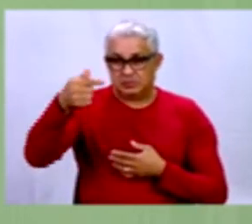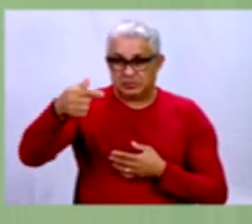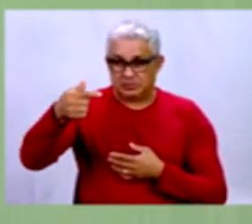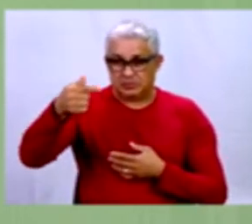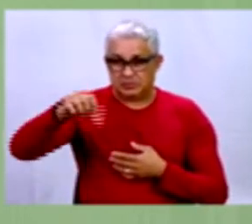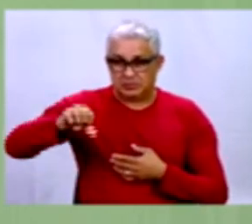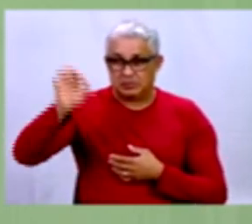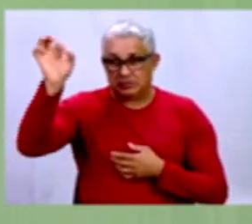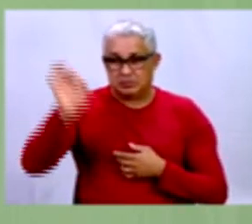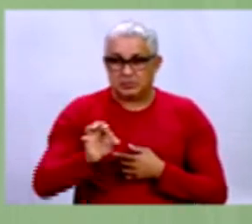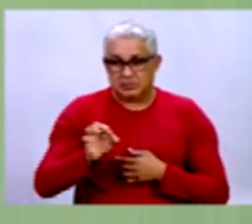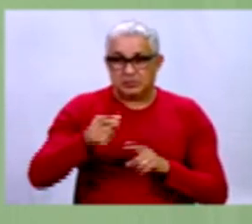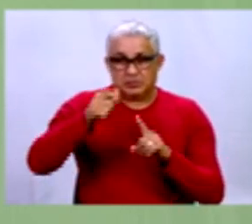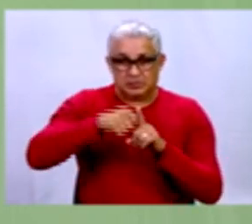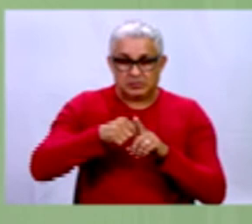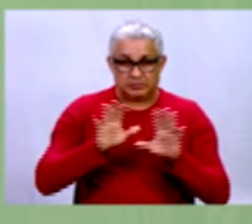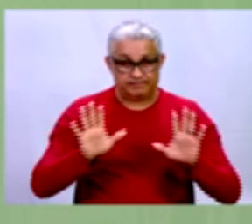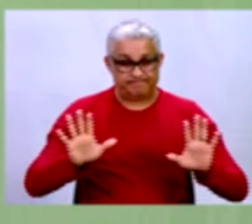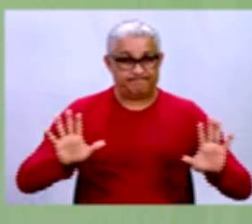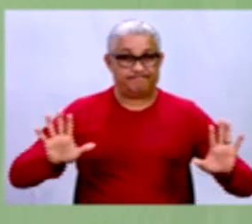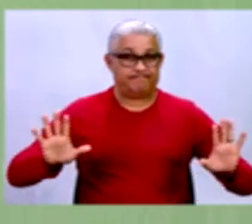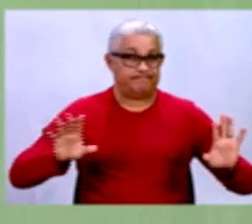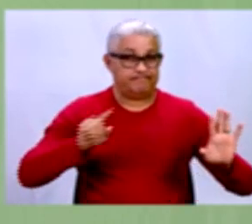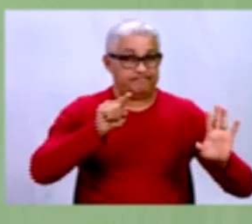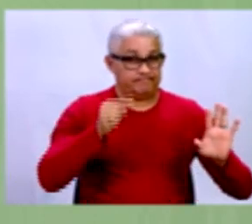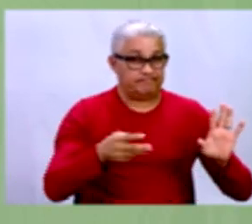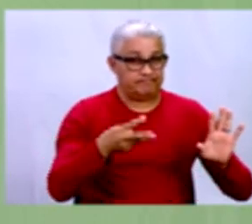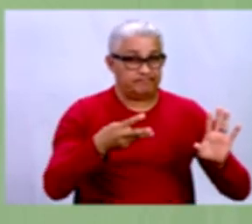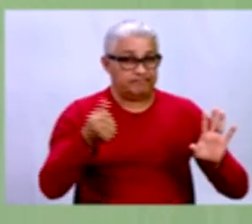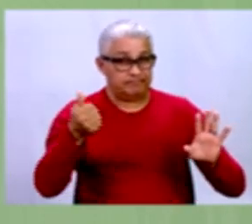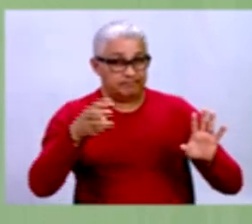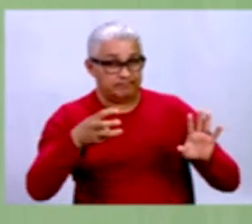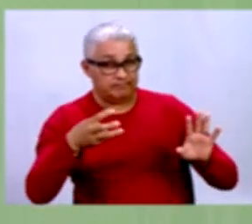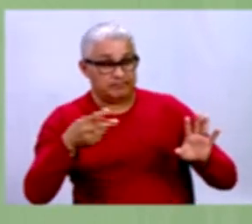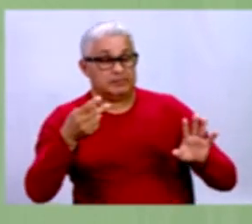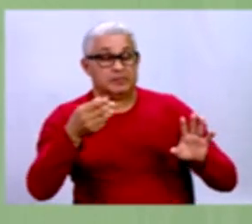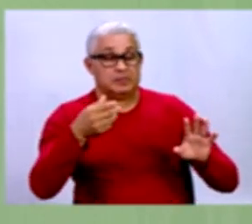mês. Opa, peraí. É 1.315 à vista,